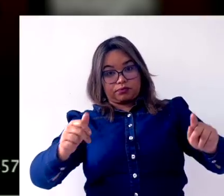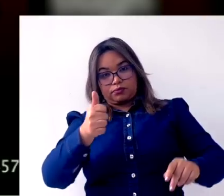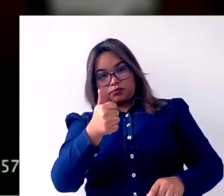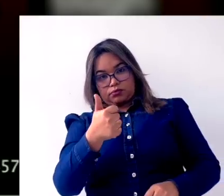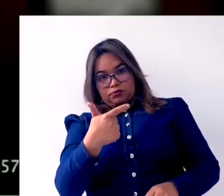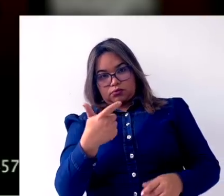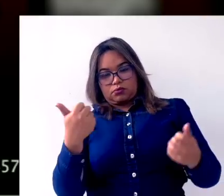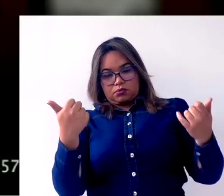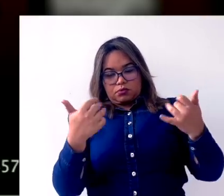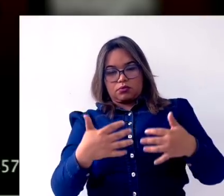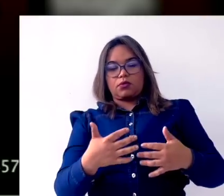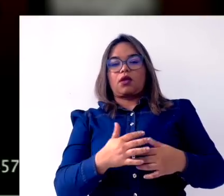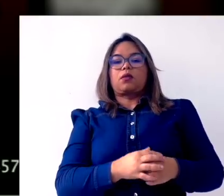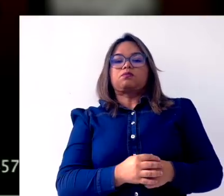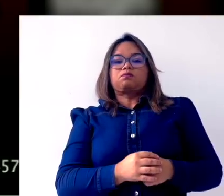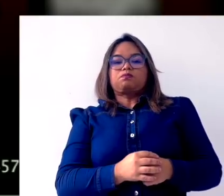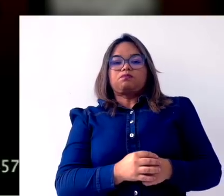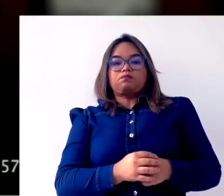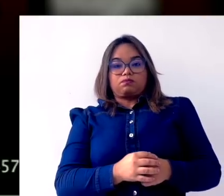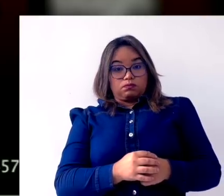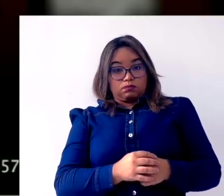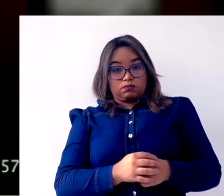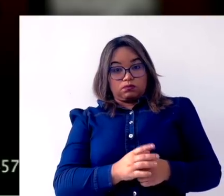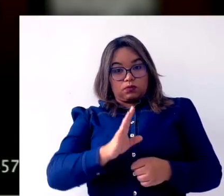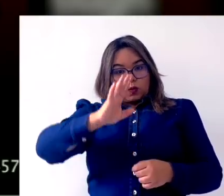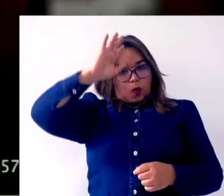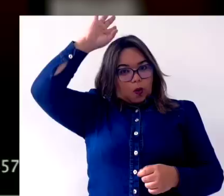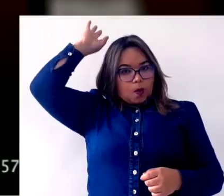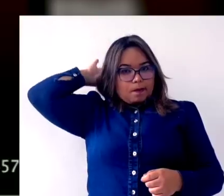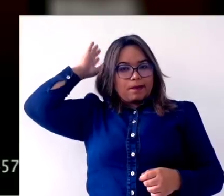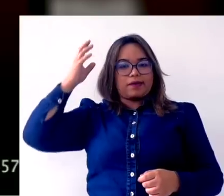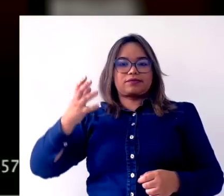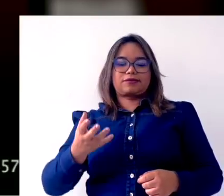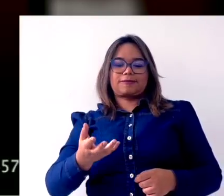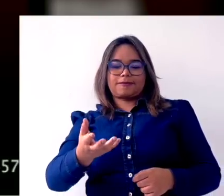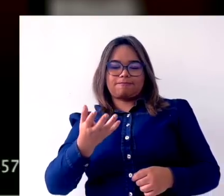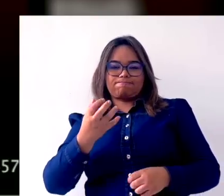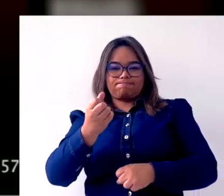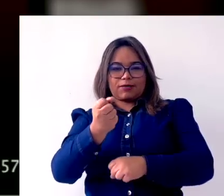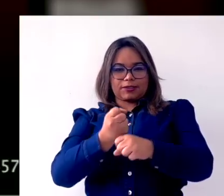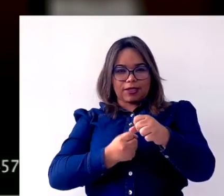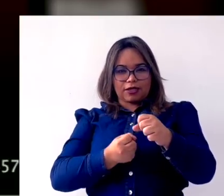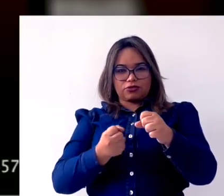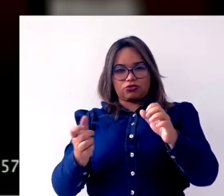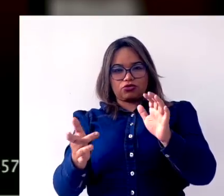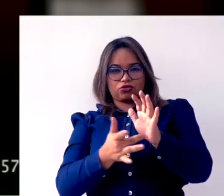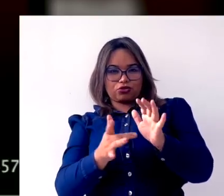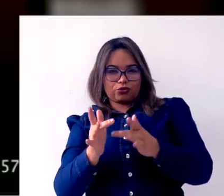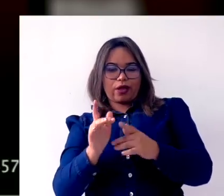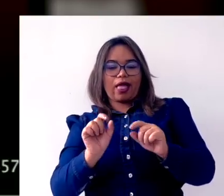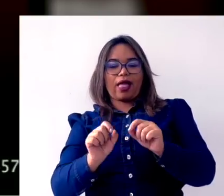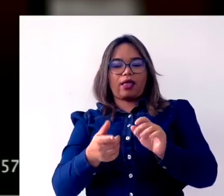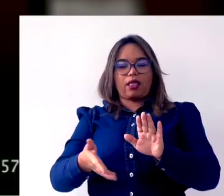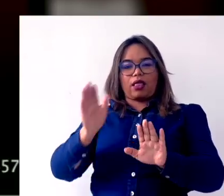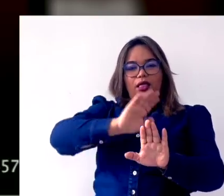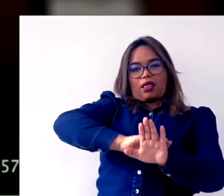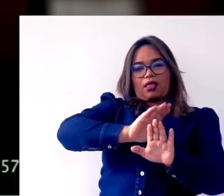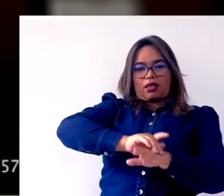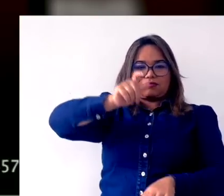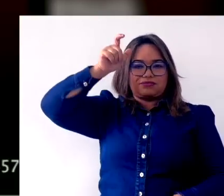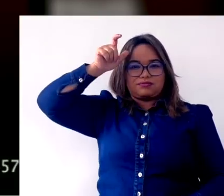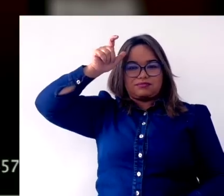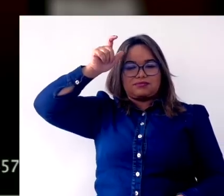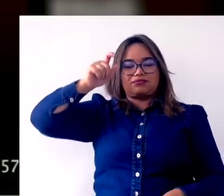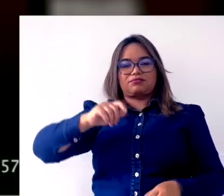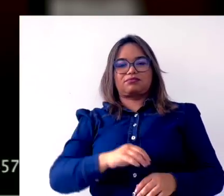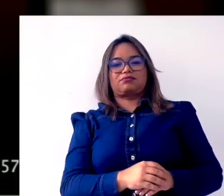através de Roma pagã, tentou destruir a Jesus. Foi um oficial romano que tentou matar o menino Jesus,